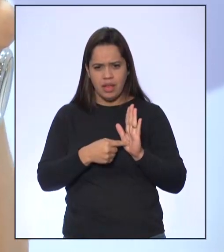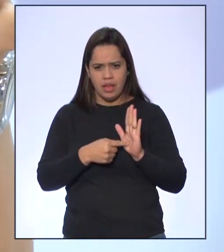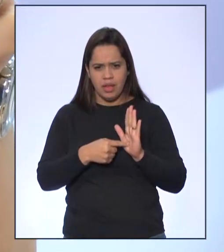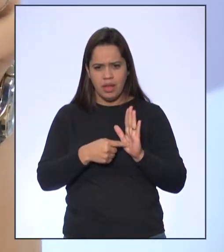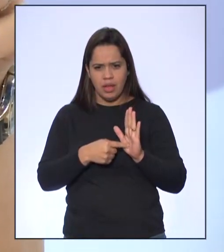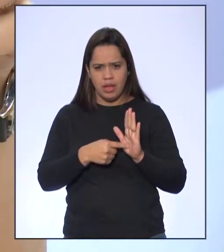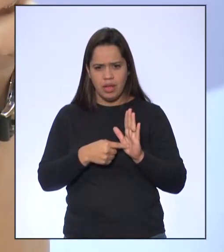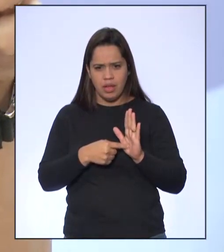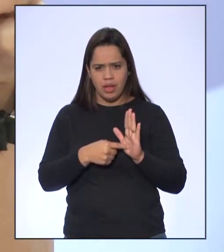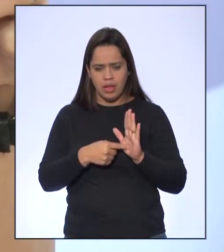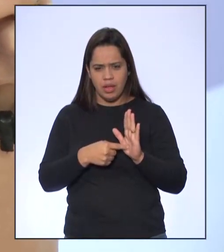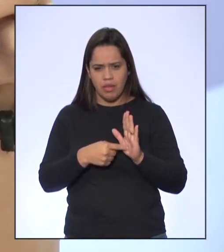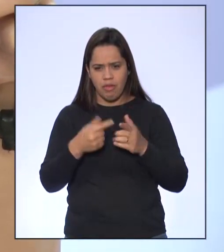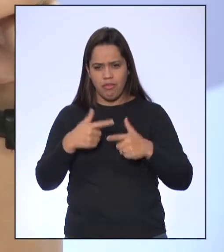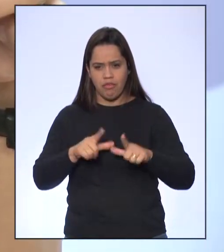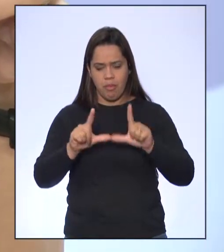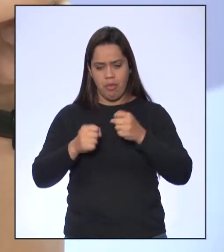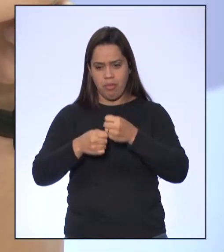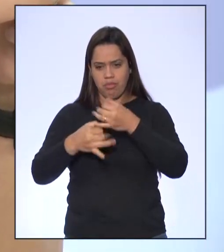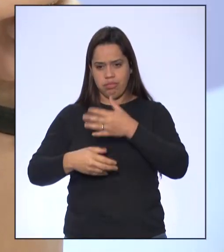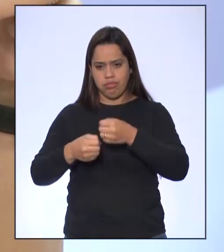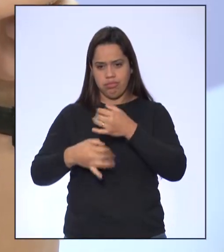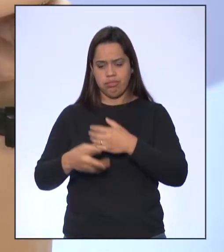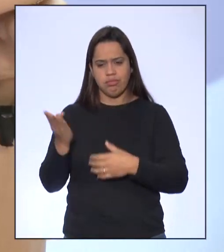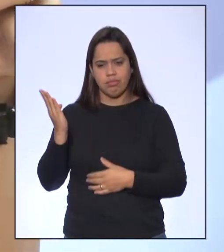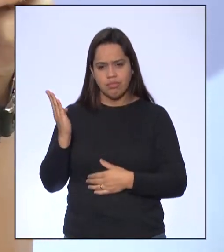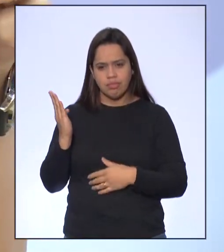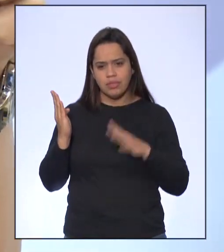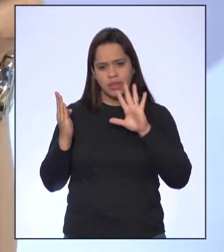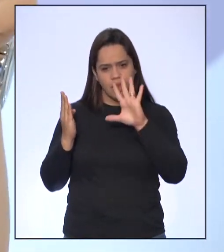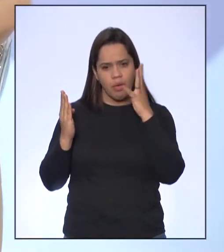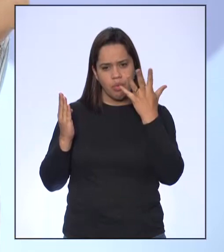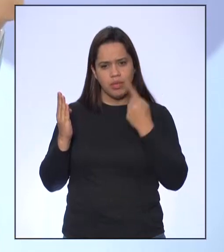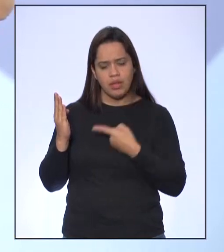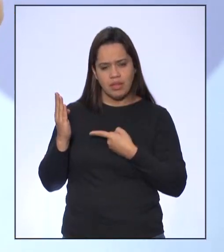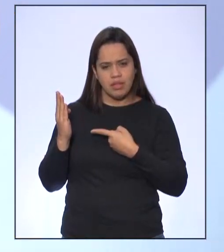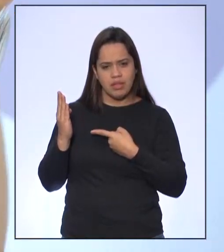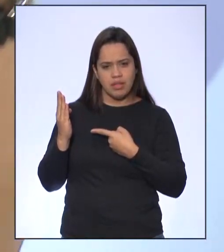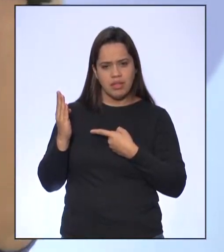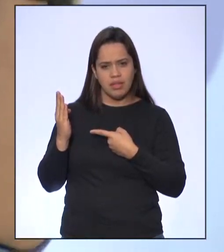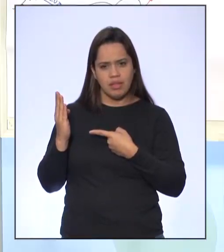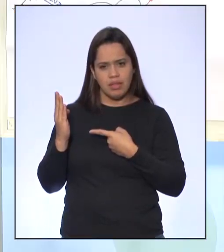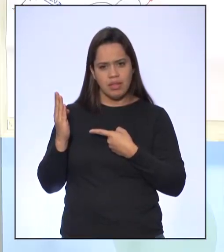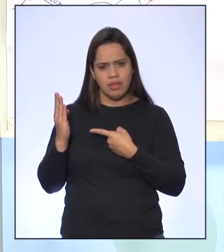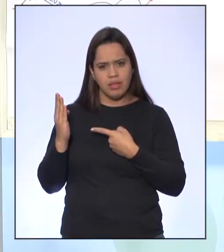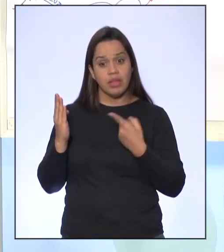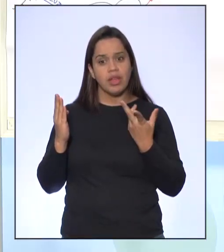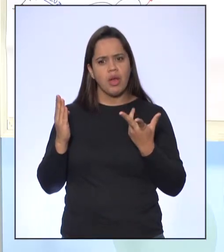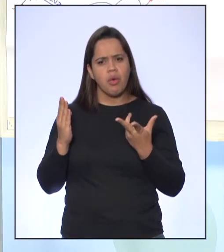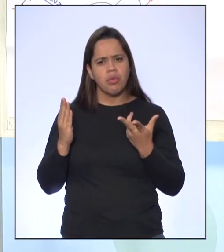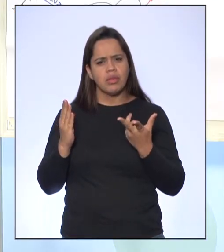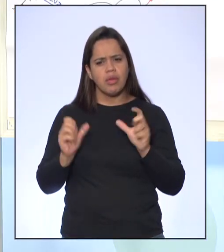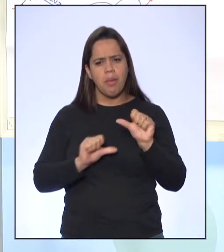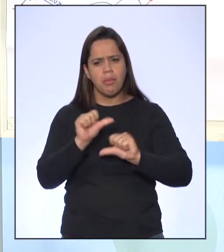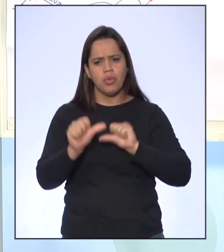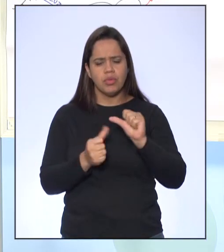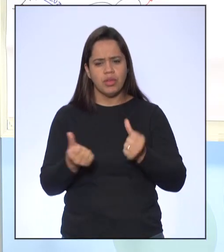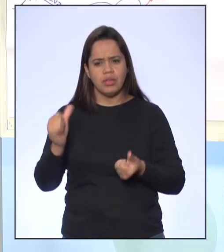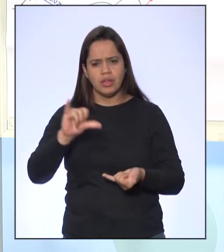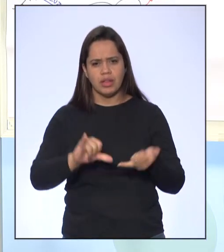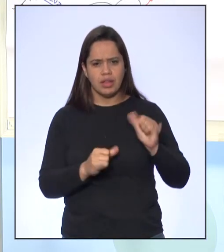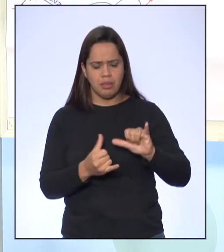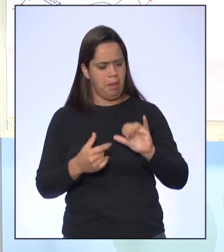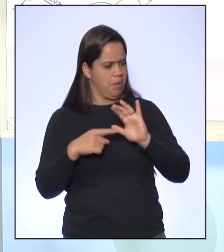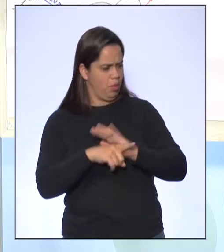abrir a interação e vamos ver o que vocês acham que está acontecendo ali. Qual foi a reação química que